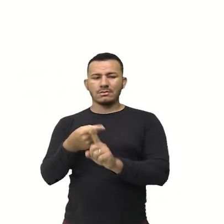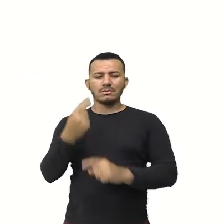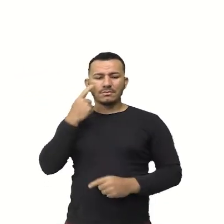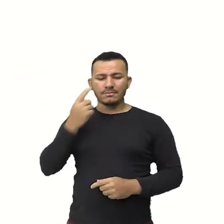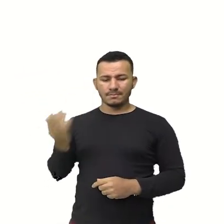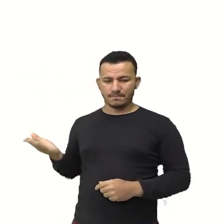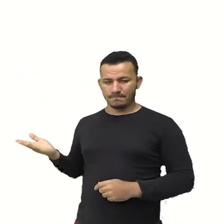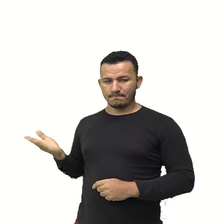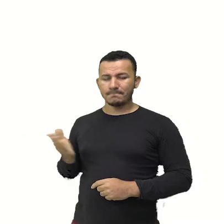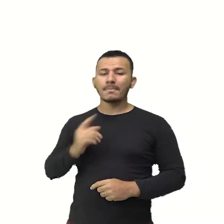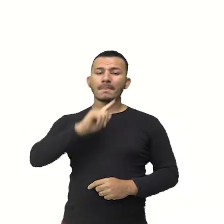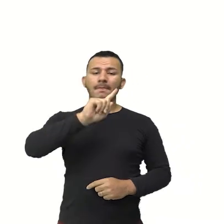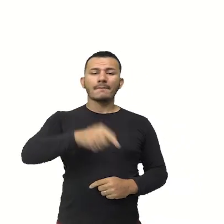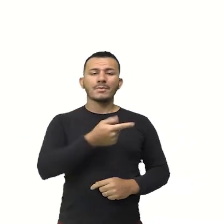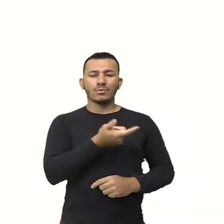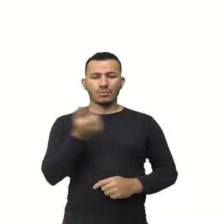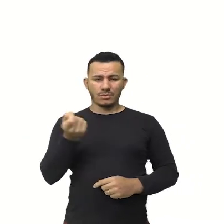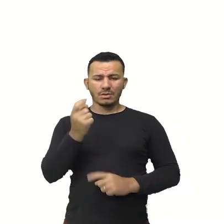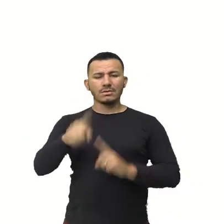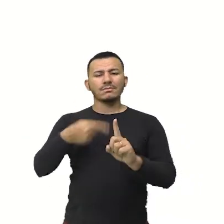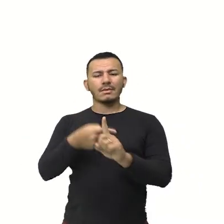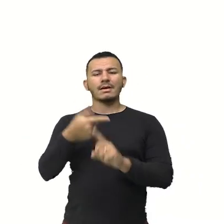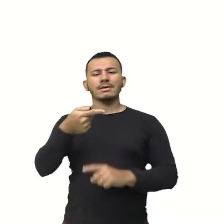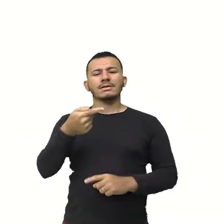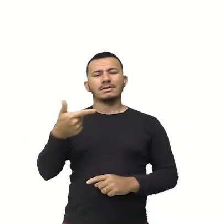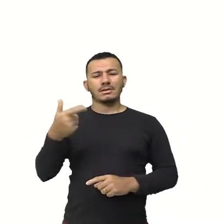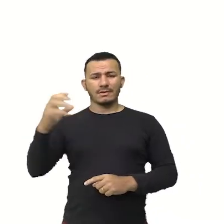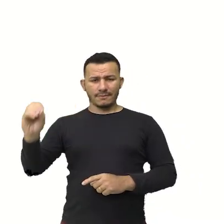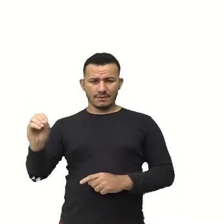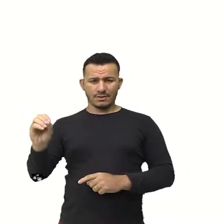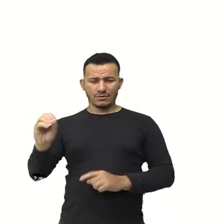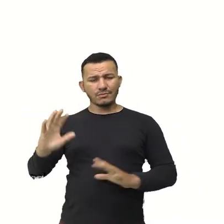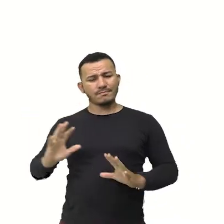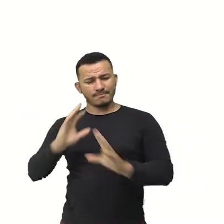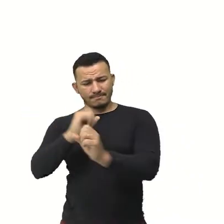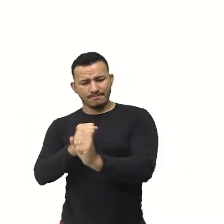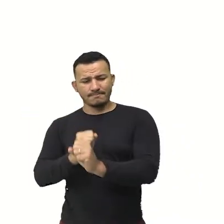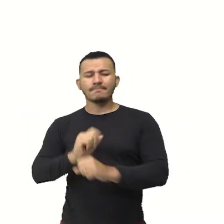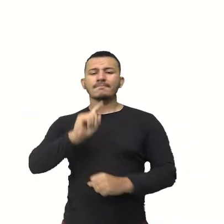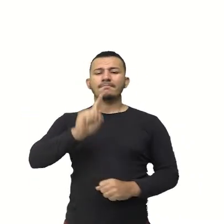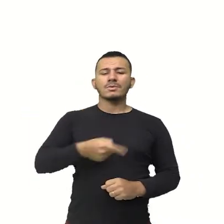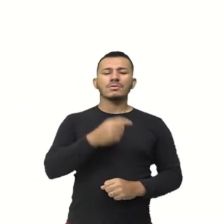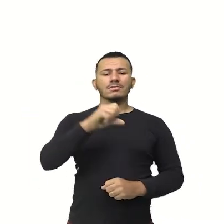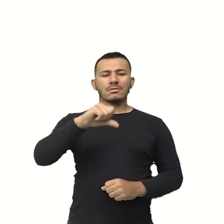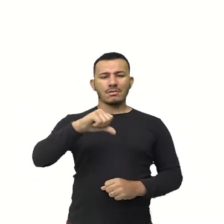aqui ó, 1.200 mais 720, que isso vai dar então R$